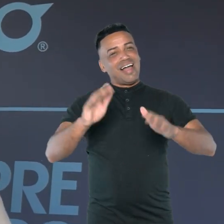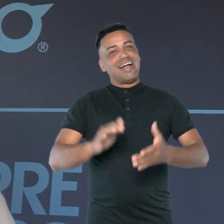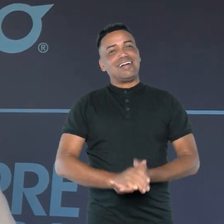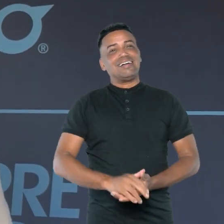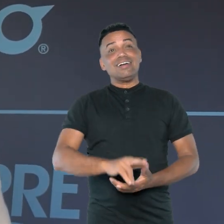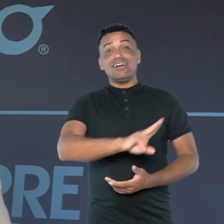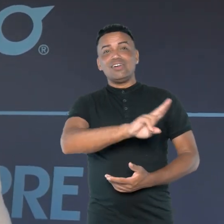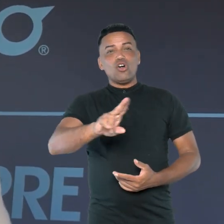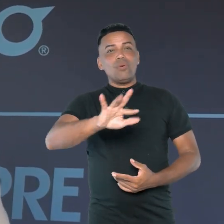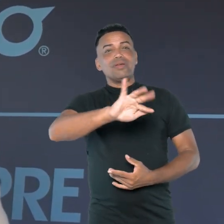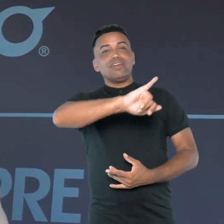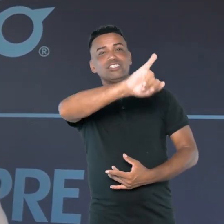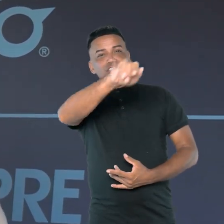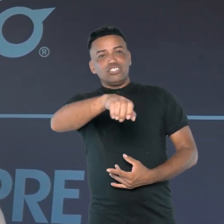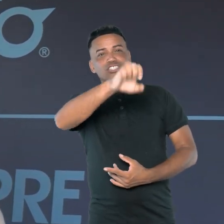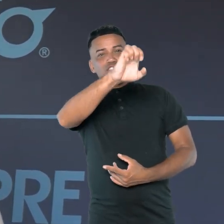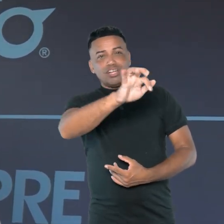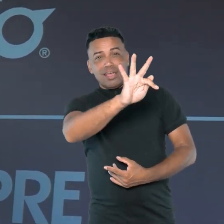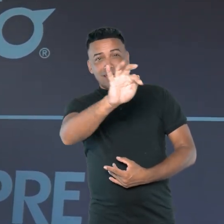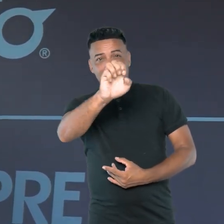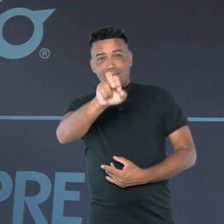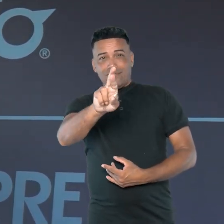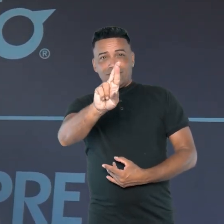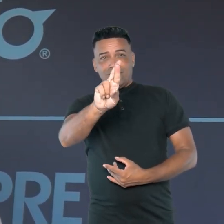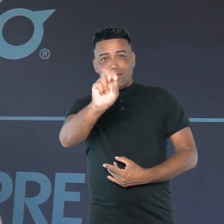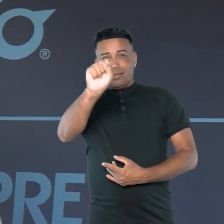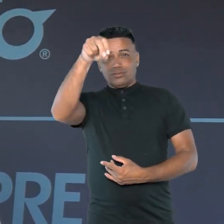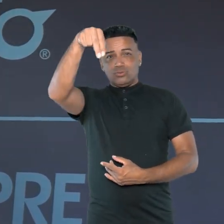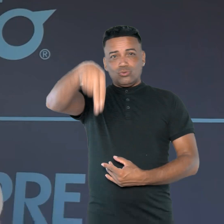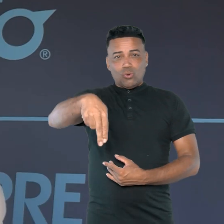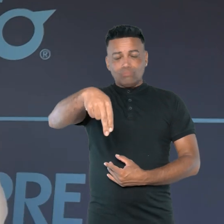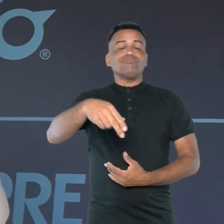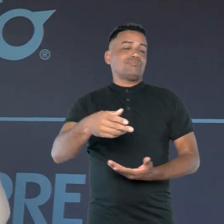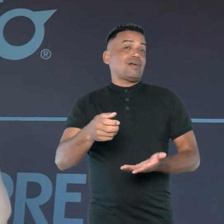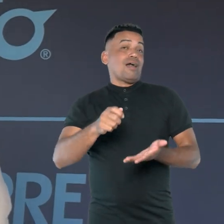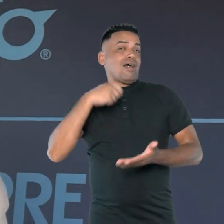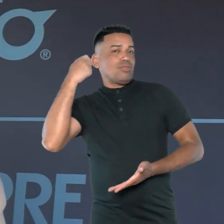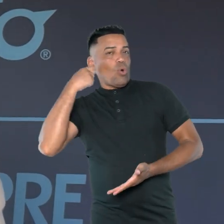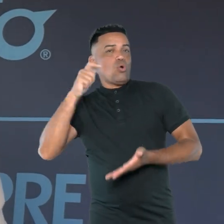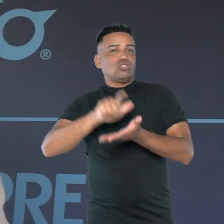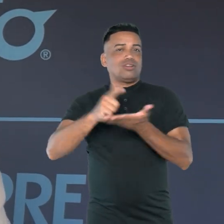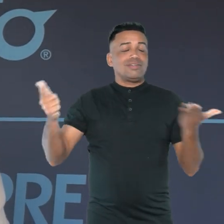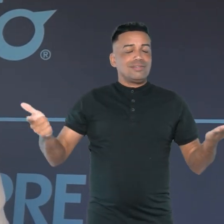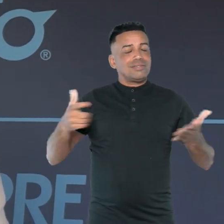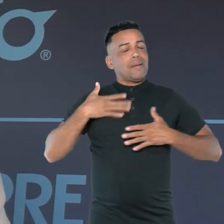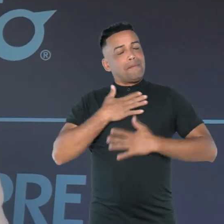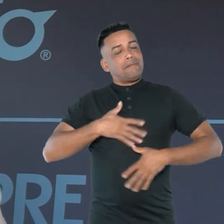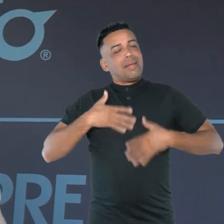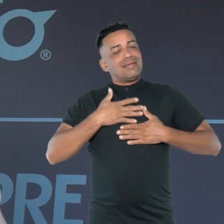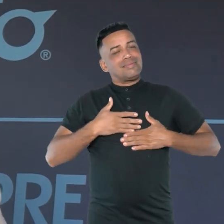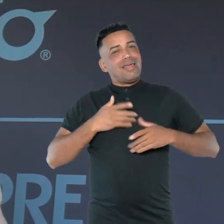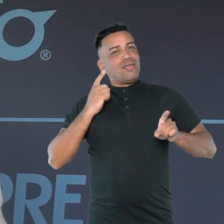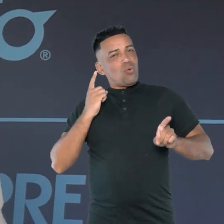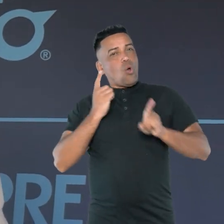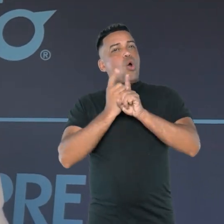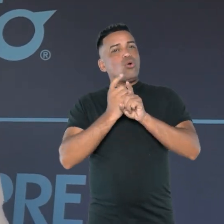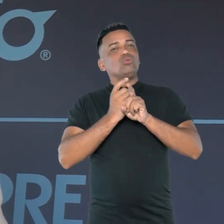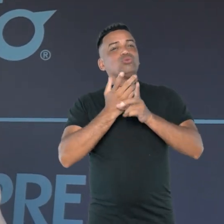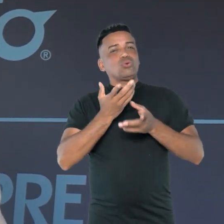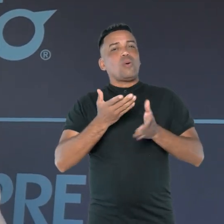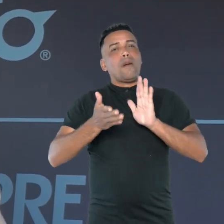Olá, eu sou Jefferson da Fonseca, ator e jornalista, e mais uma vez tenho o prazer de estar no nosso Sempre um